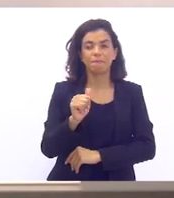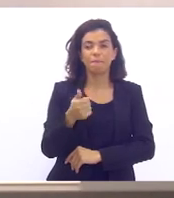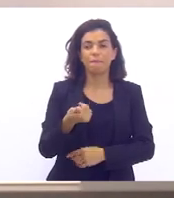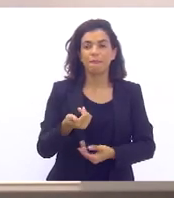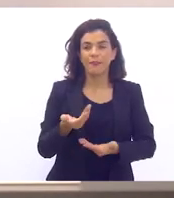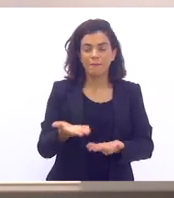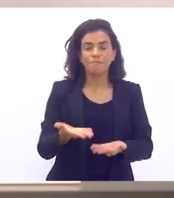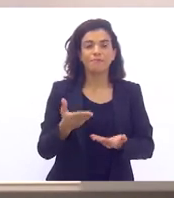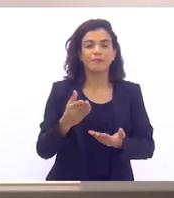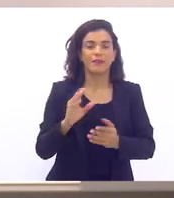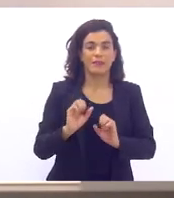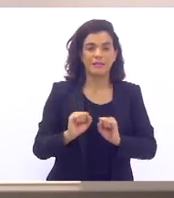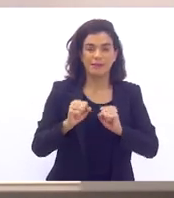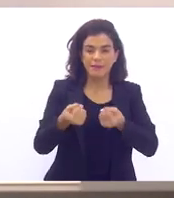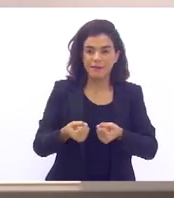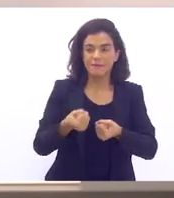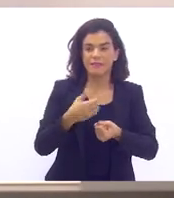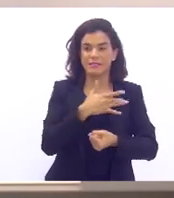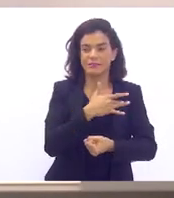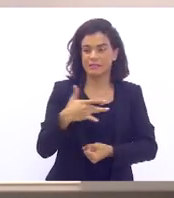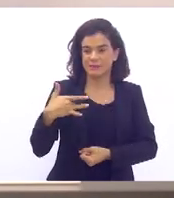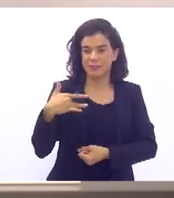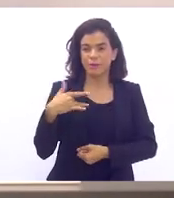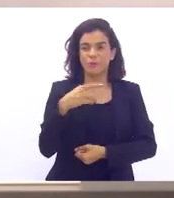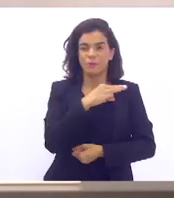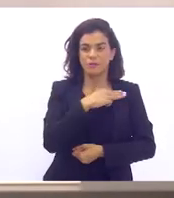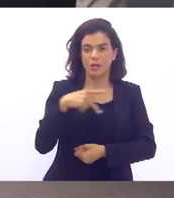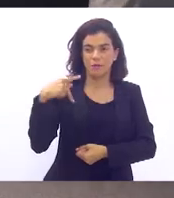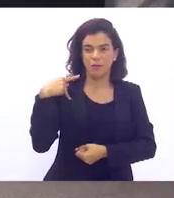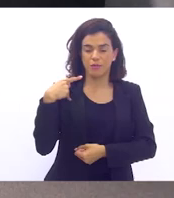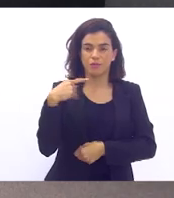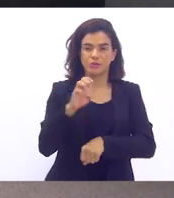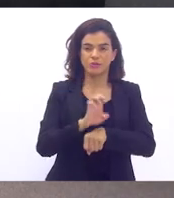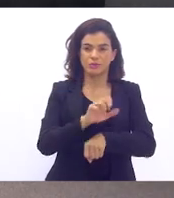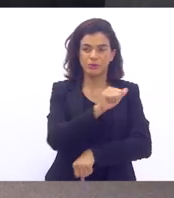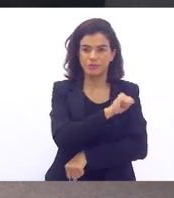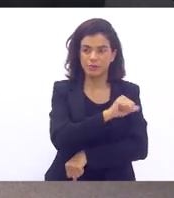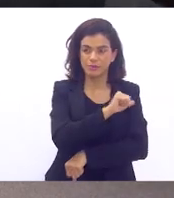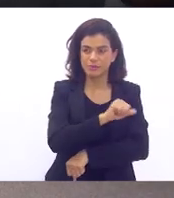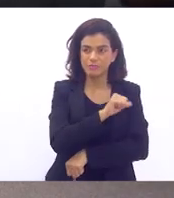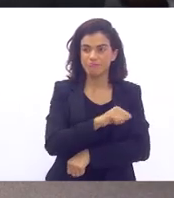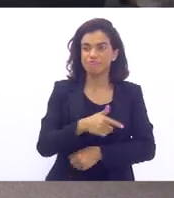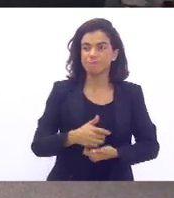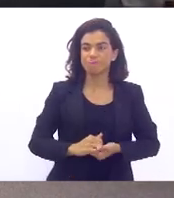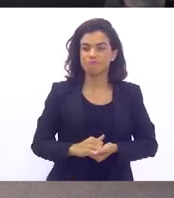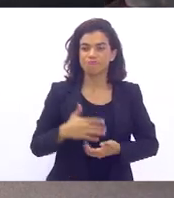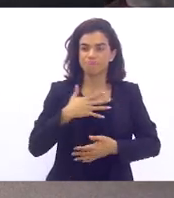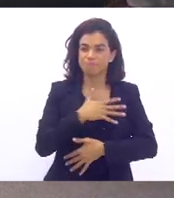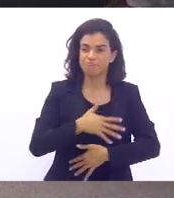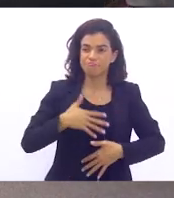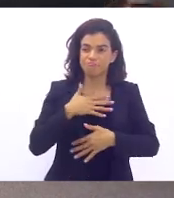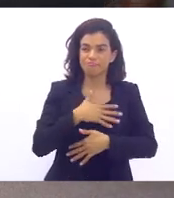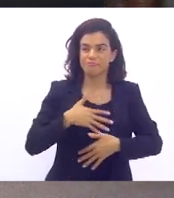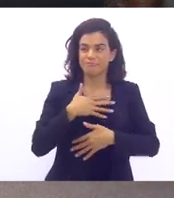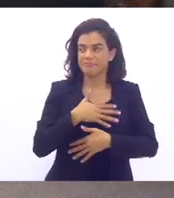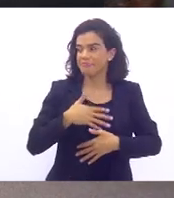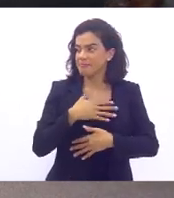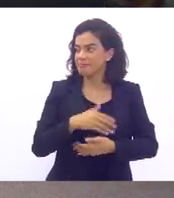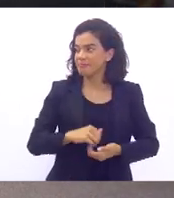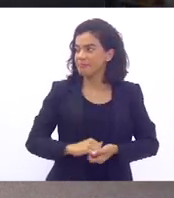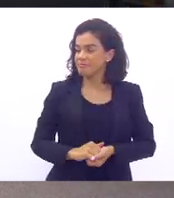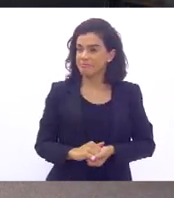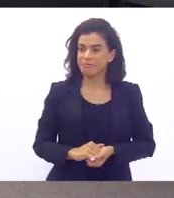da defesa da saúde no Ministério Público do Estado do Rio de Janeiro então muito nos honra a sua presença Doutor André